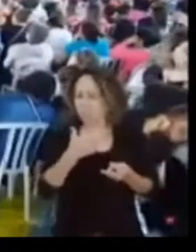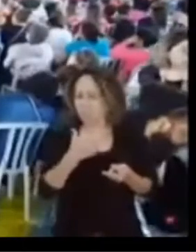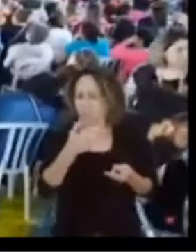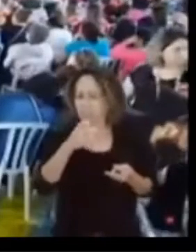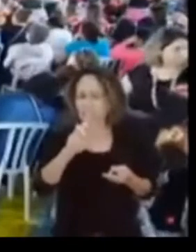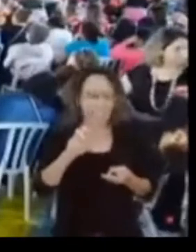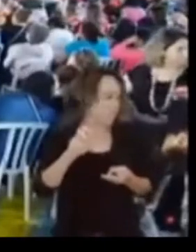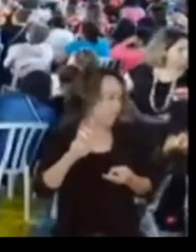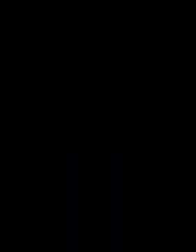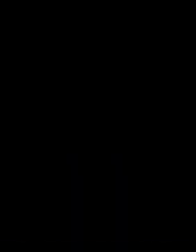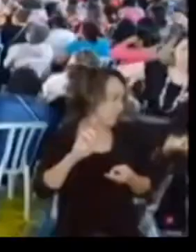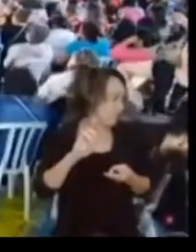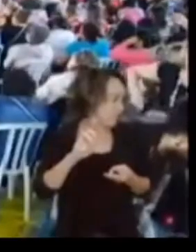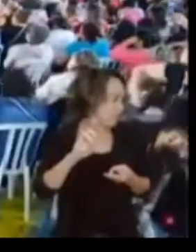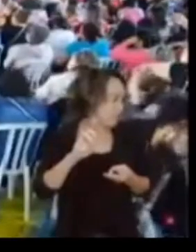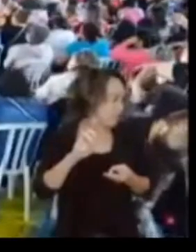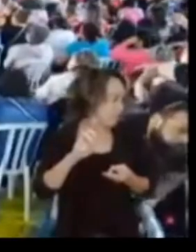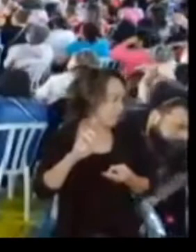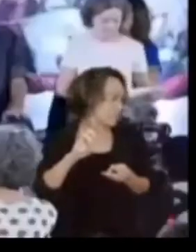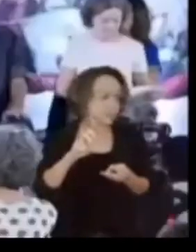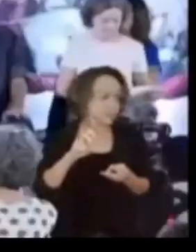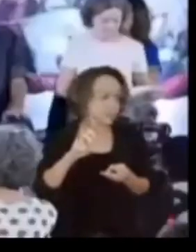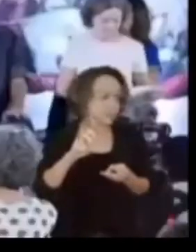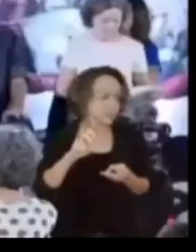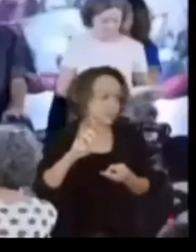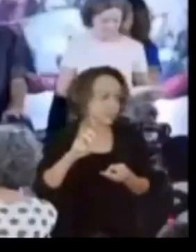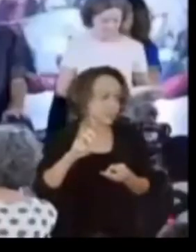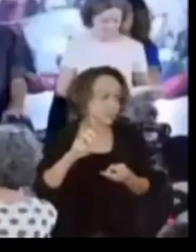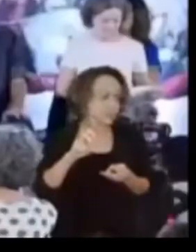nosso Brasil. Né? Então...